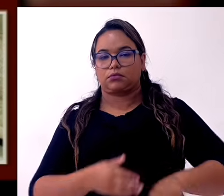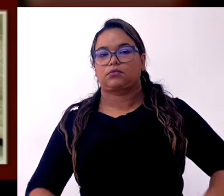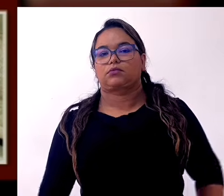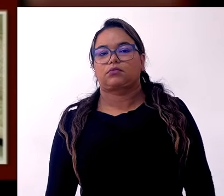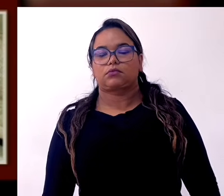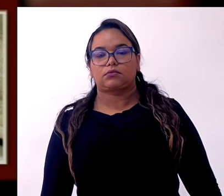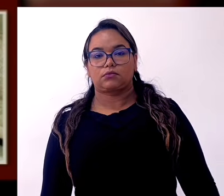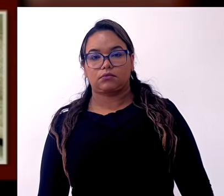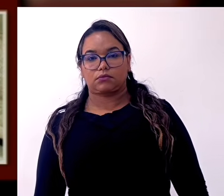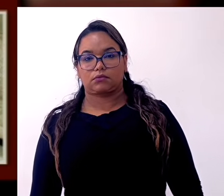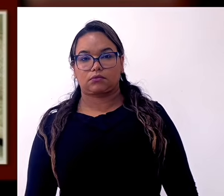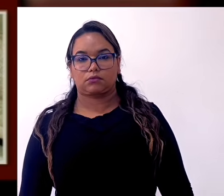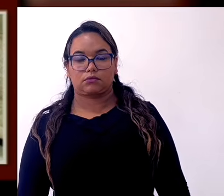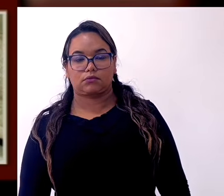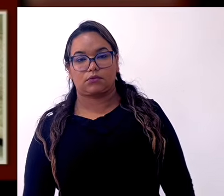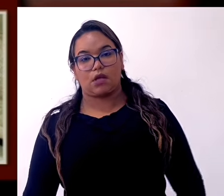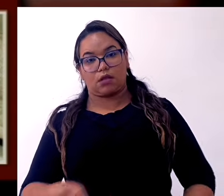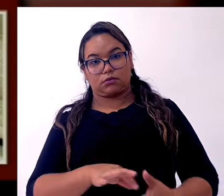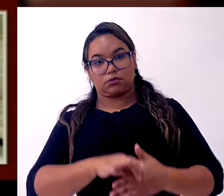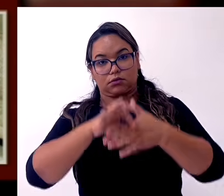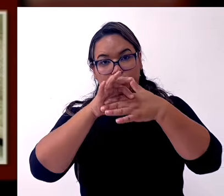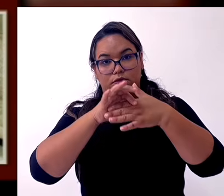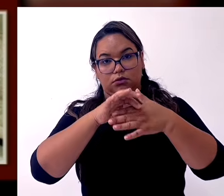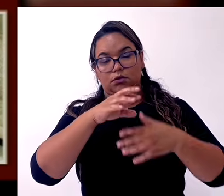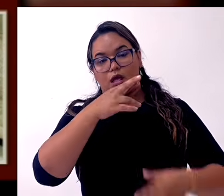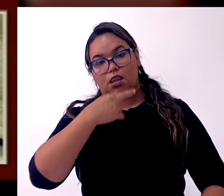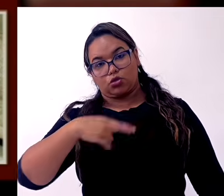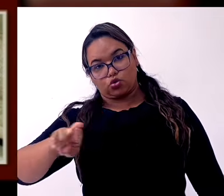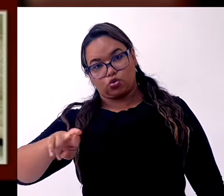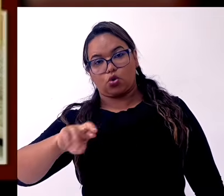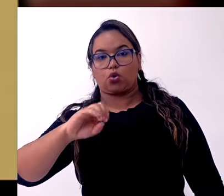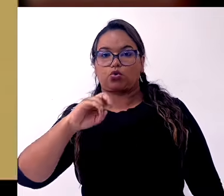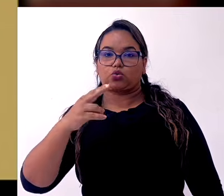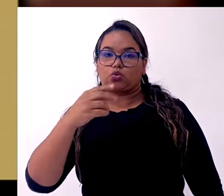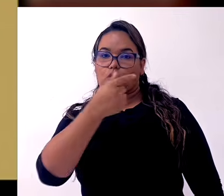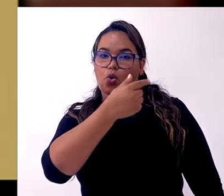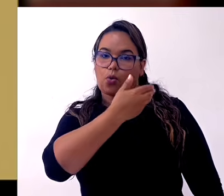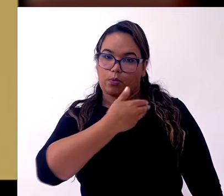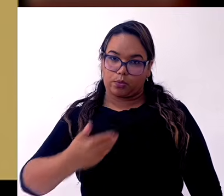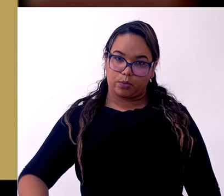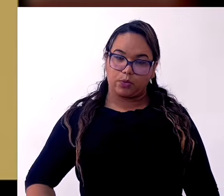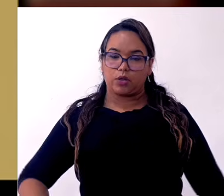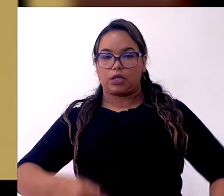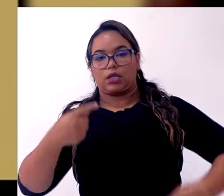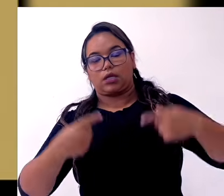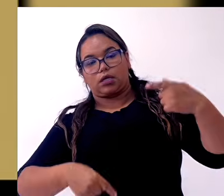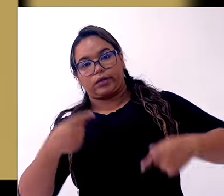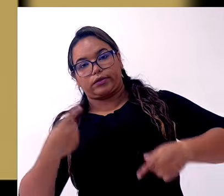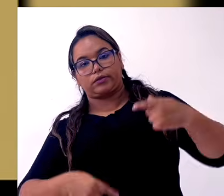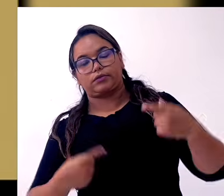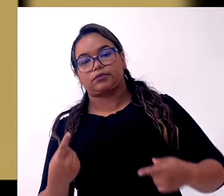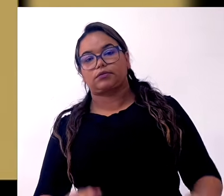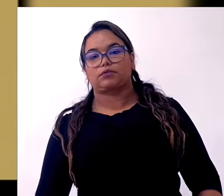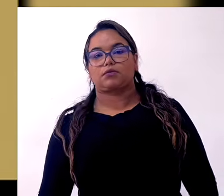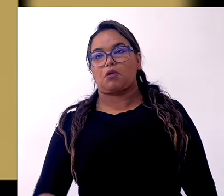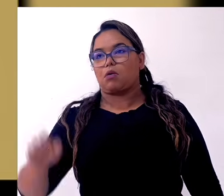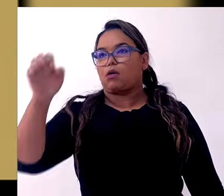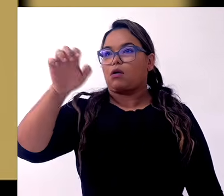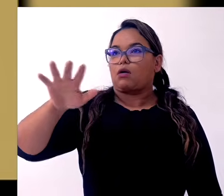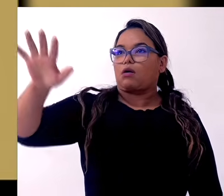seja Margaret Thatcher ou Carter, quem quer que seja, todos eles parecem pertencer a organizações